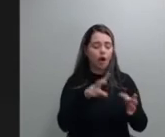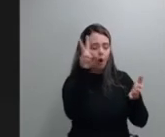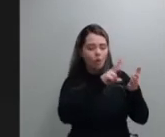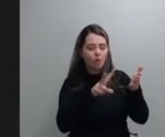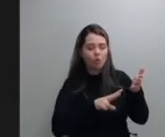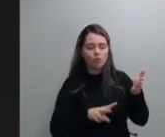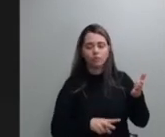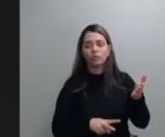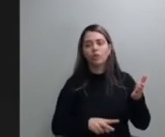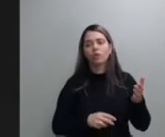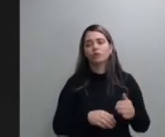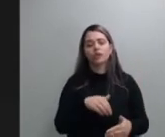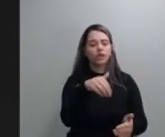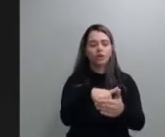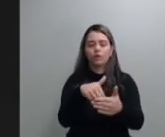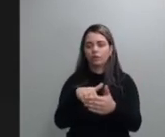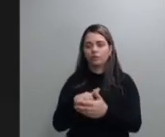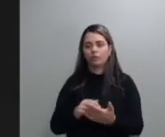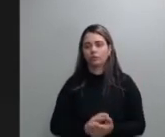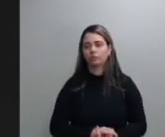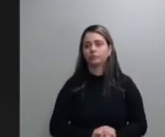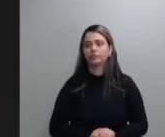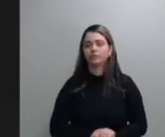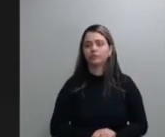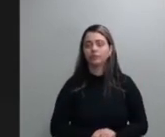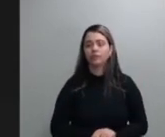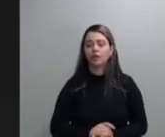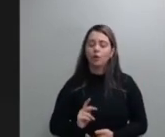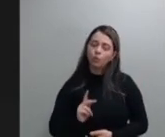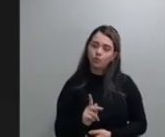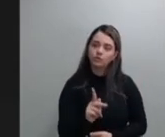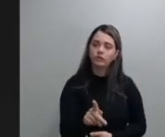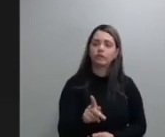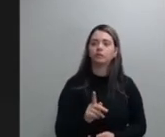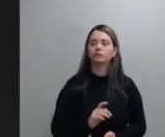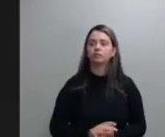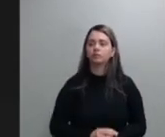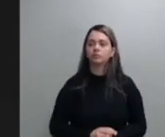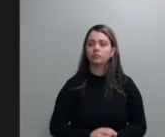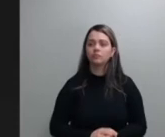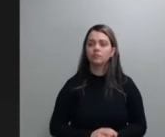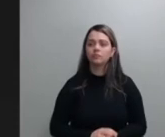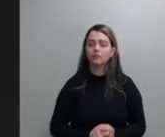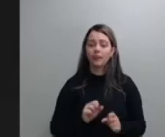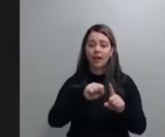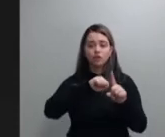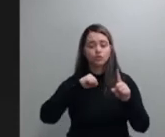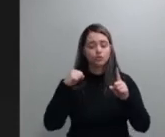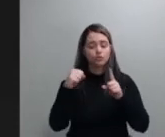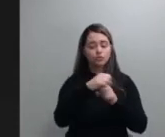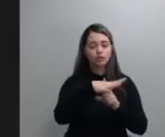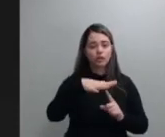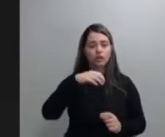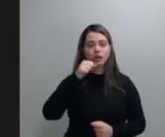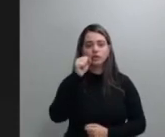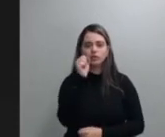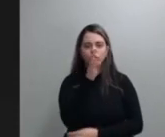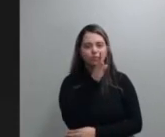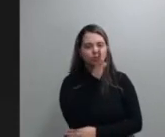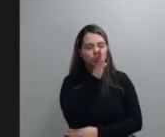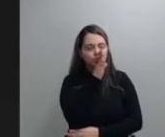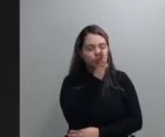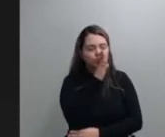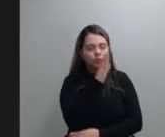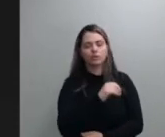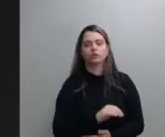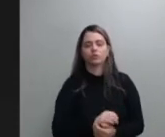e prossigo em contra-razões a sociedade anônima White Martins pede seja aplicado o princípio penal da